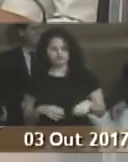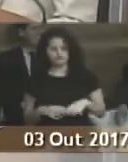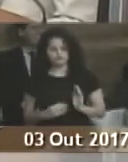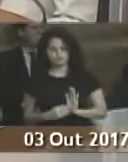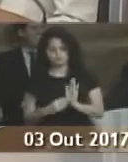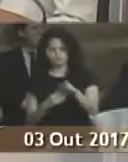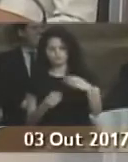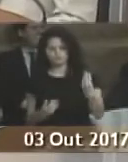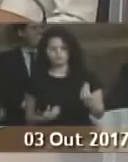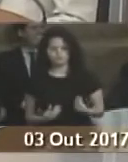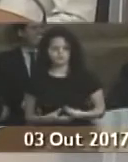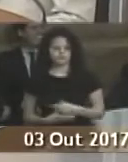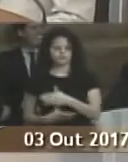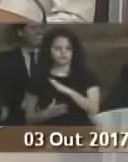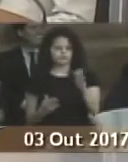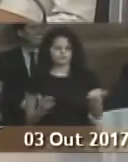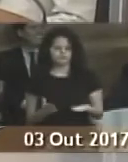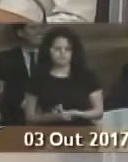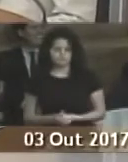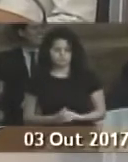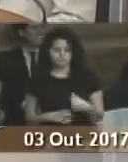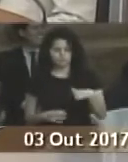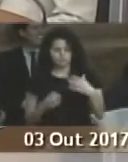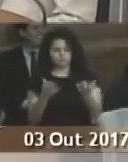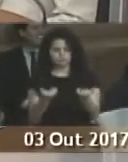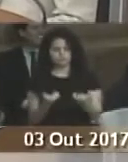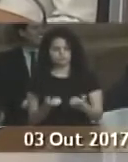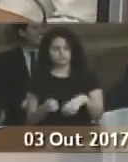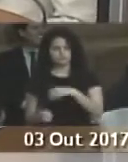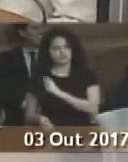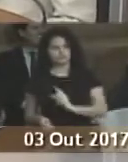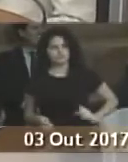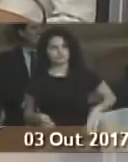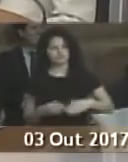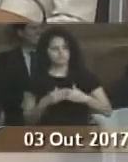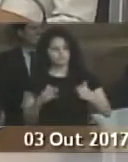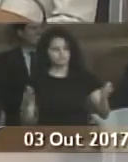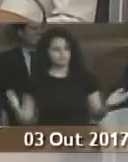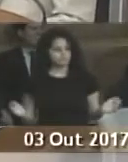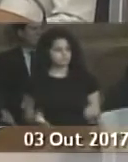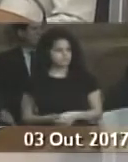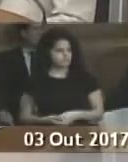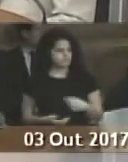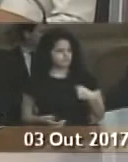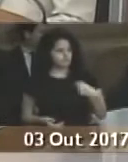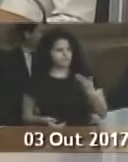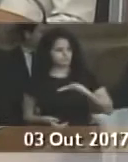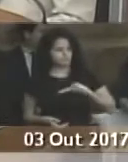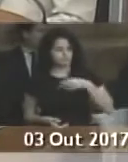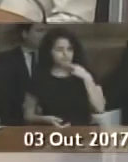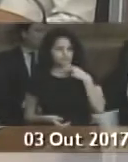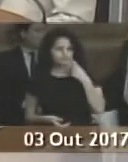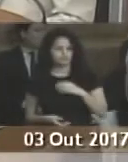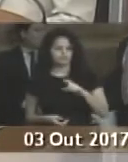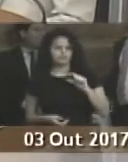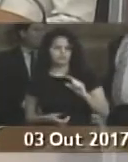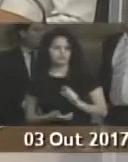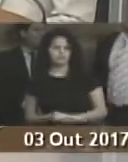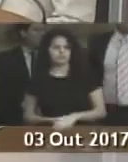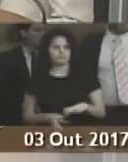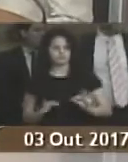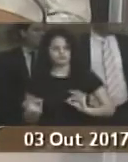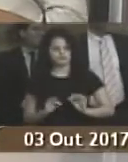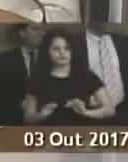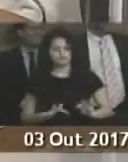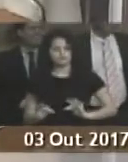muito vocês. Eu queria aqui, né, que a presidente abrisse um pouco aqui o espaço para a nossa amiga falar um pouco da ACOAR, falar um pouco do trabalho